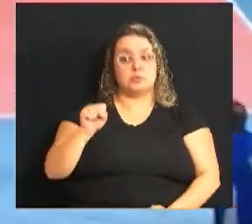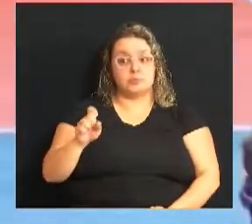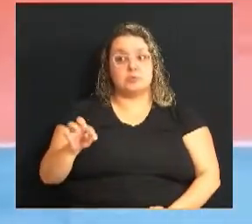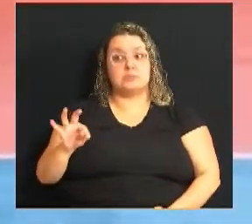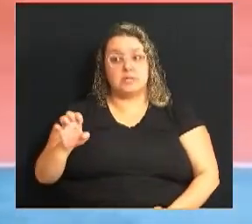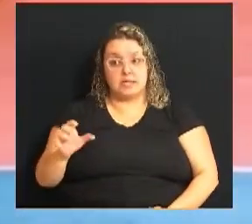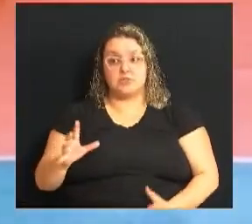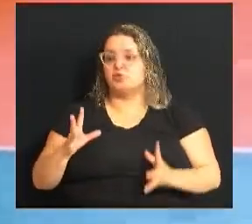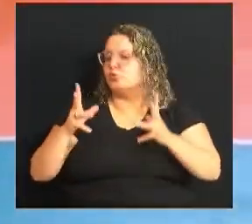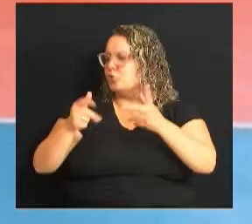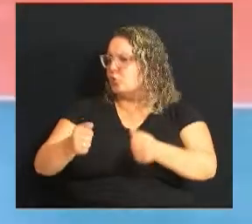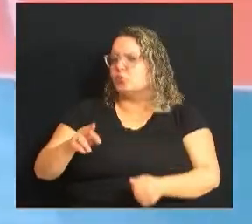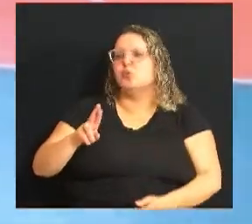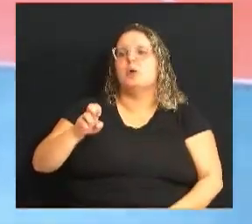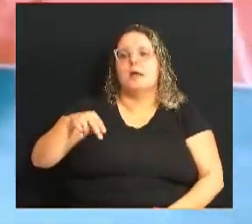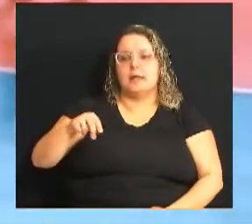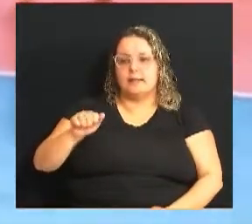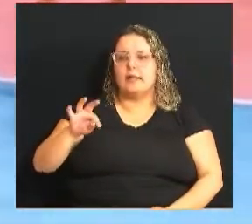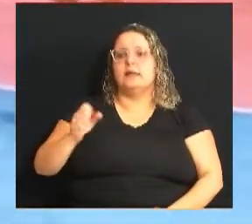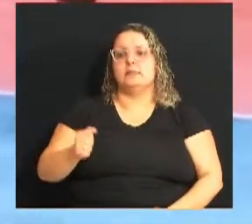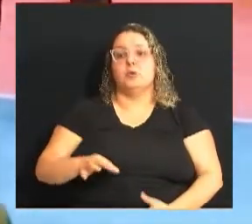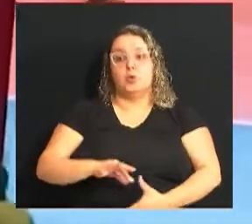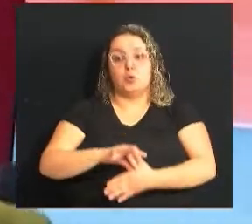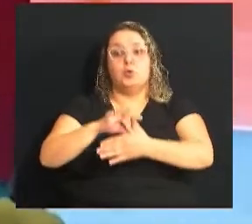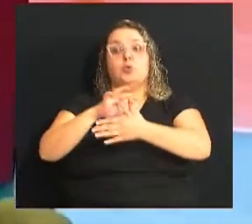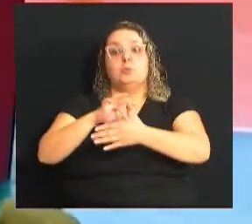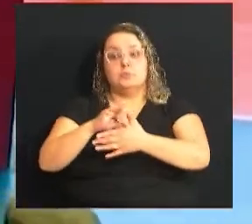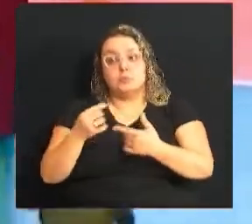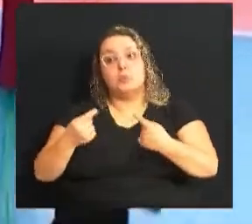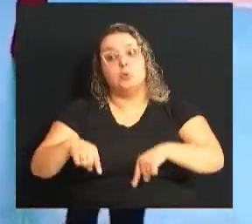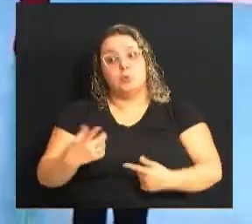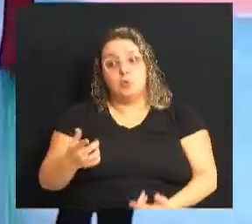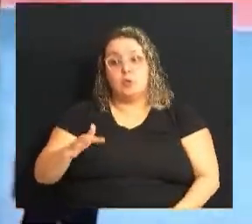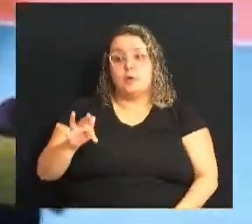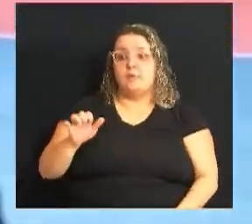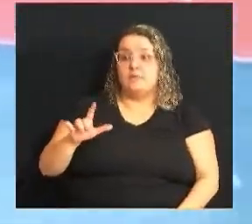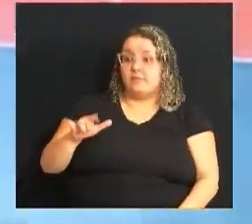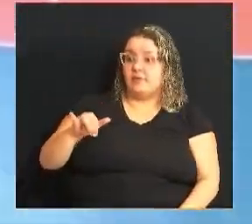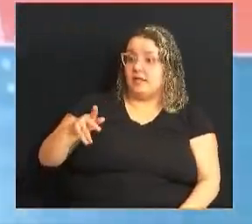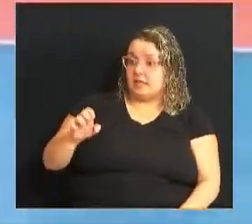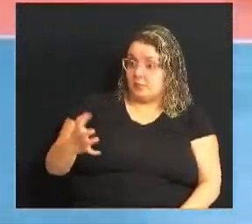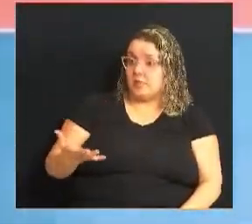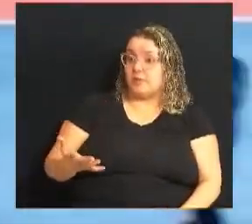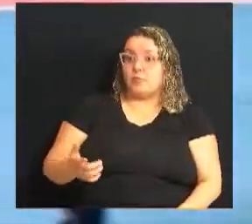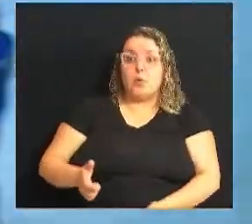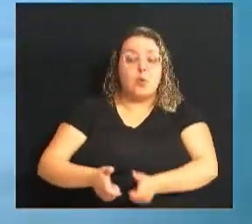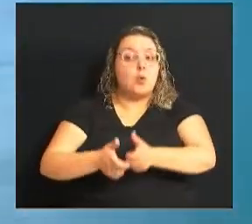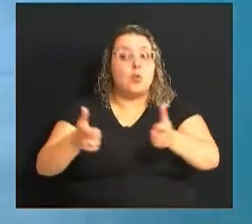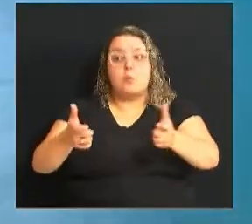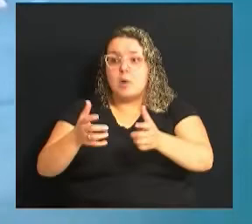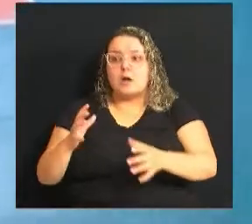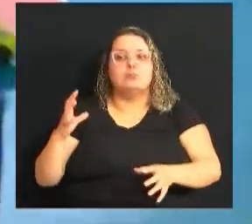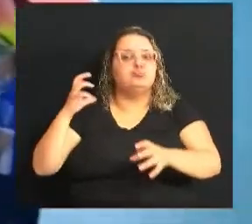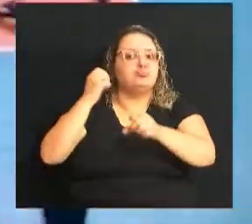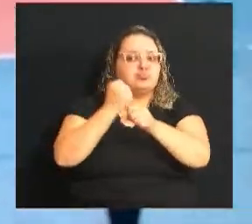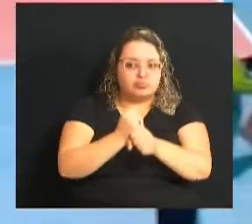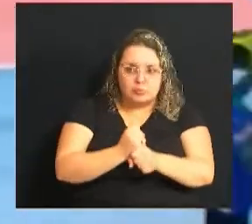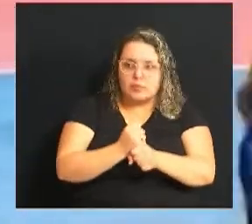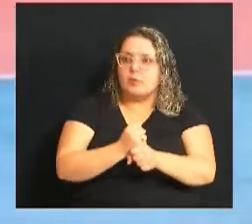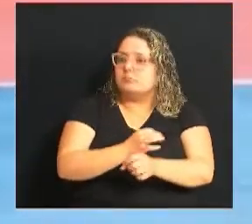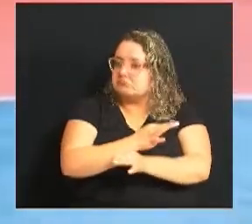vôlei Renata, que foi liderado pelo oposto Felipe Roque, o maior pontuador do duelo com